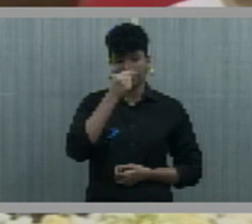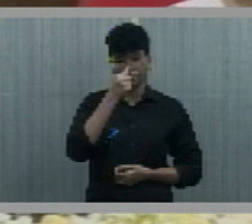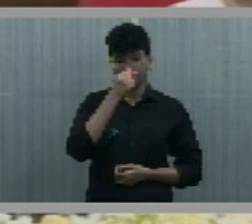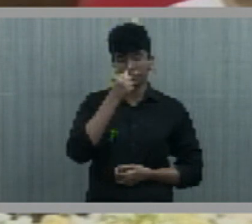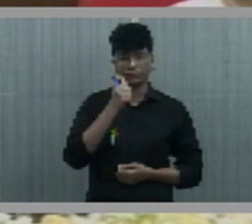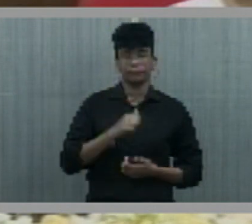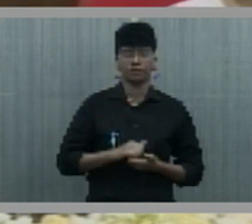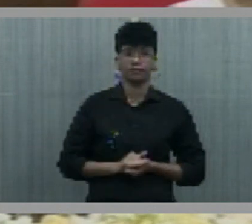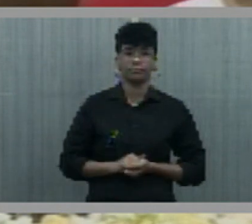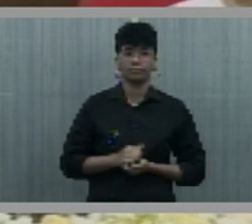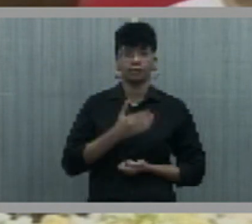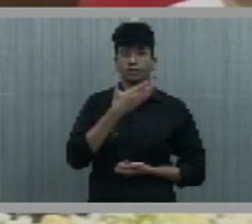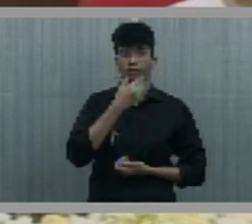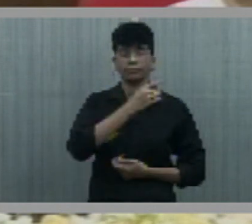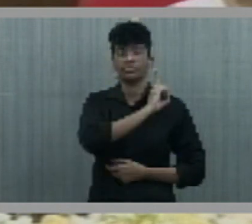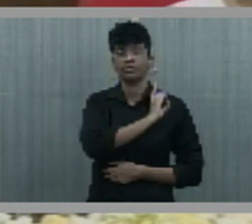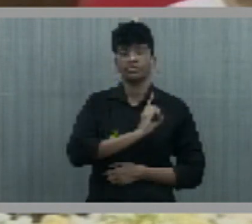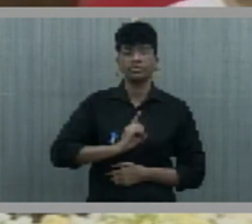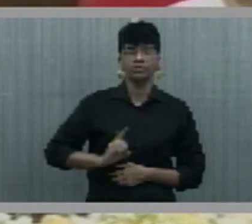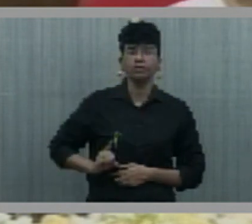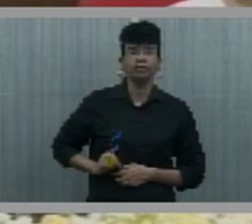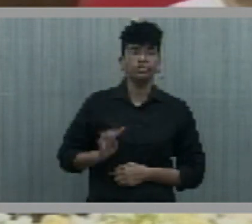Excelentíssimo senhor deputado